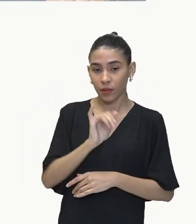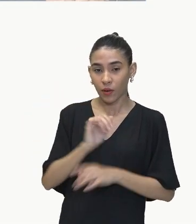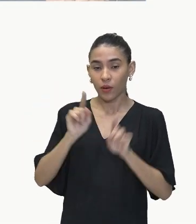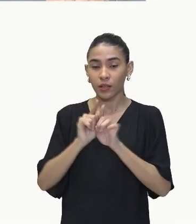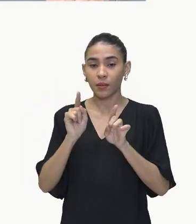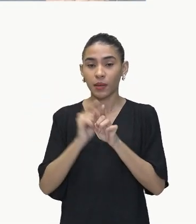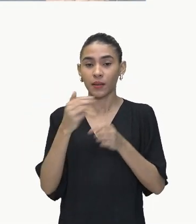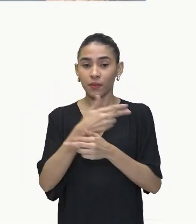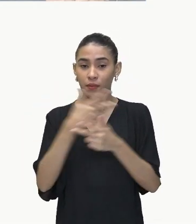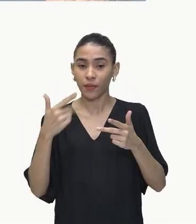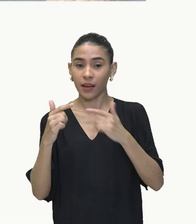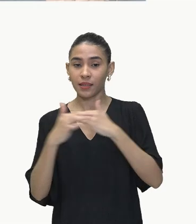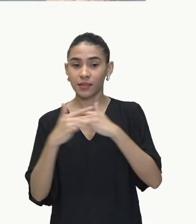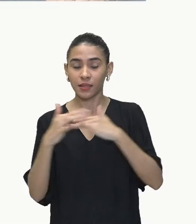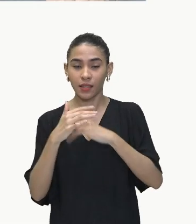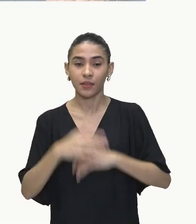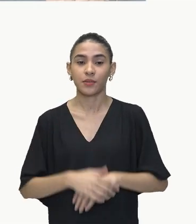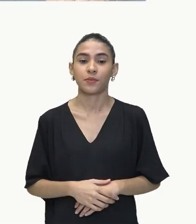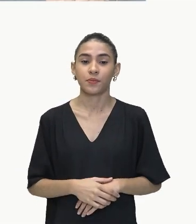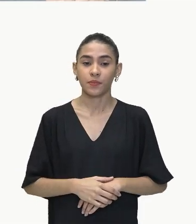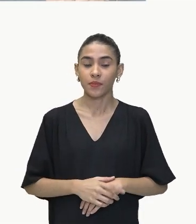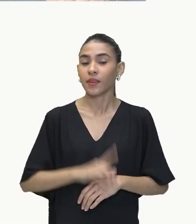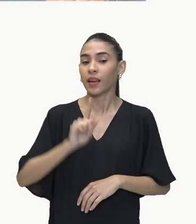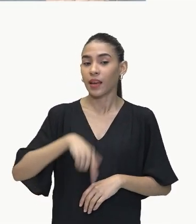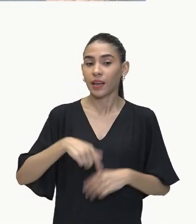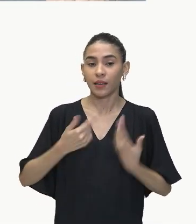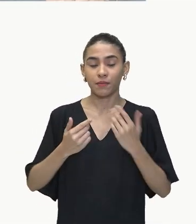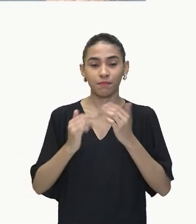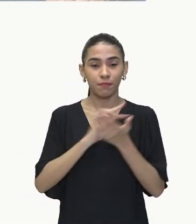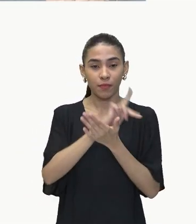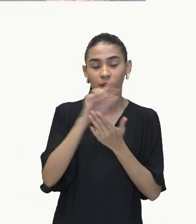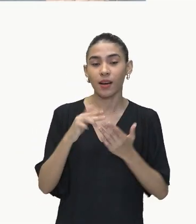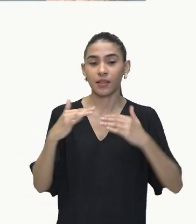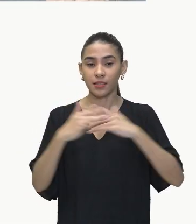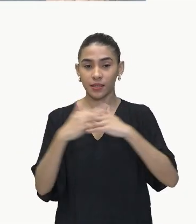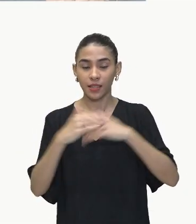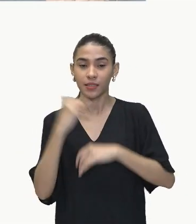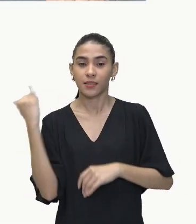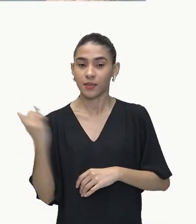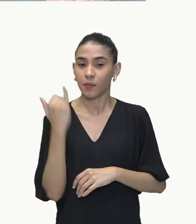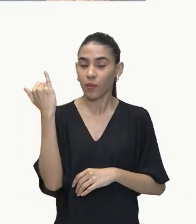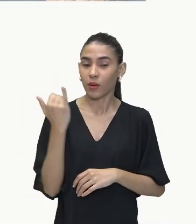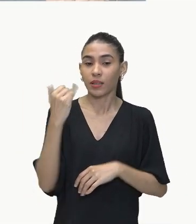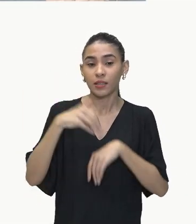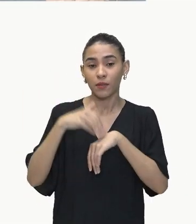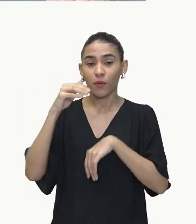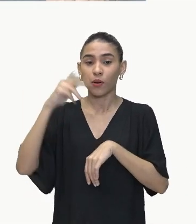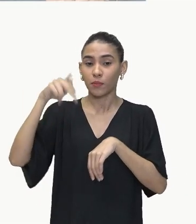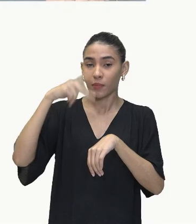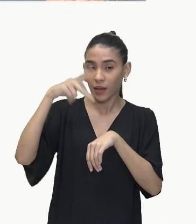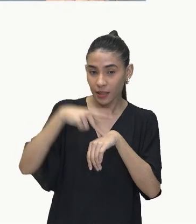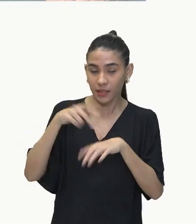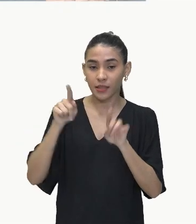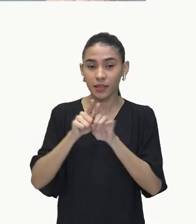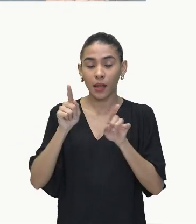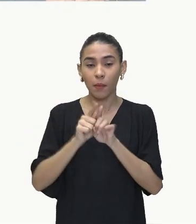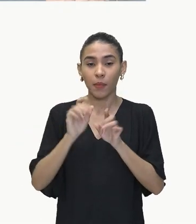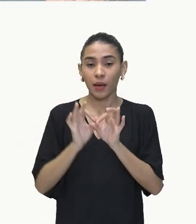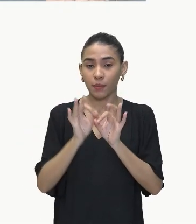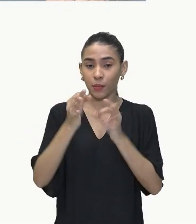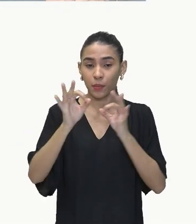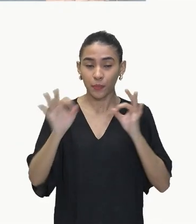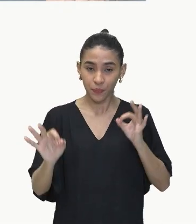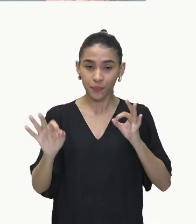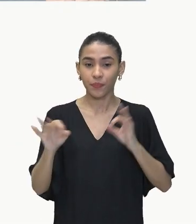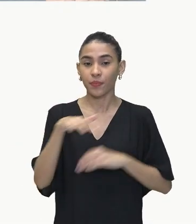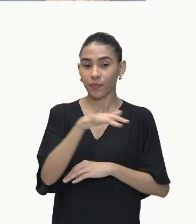um contínuo ali de grandes cidades, de grande importância internacional e de grande projeção territorial,